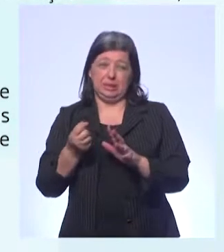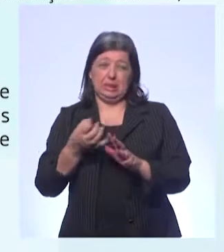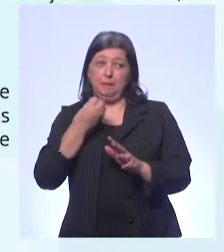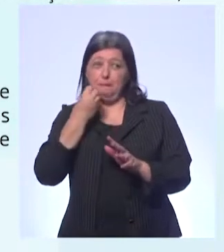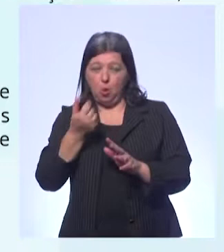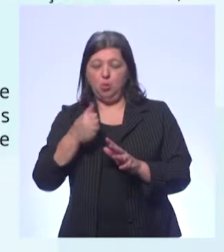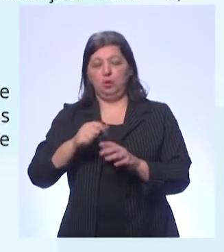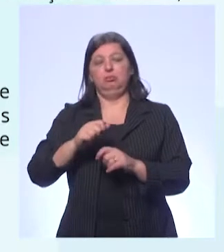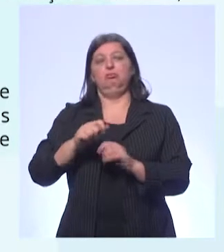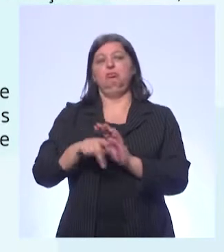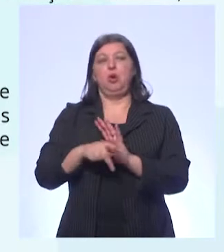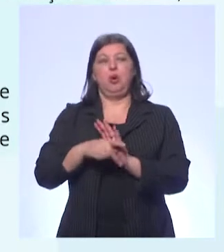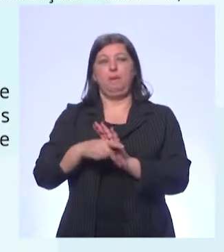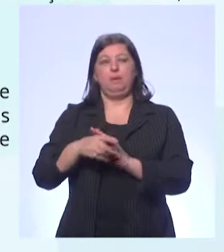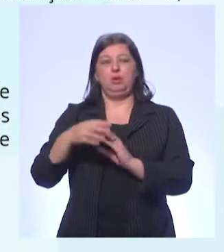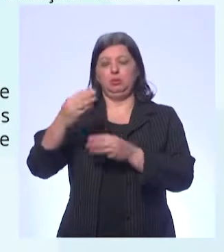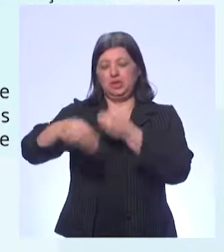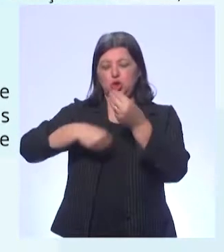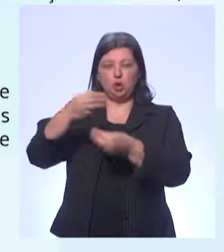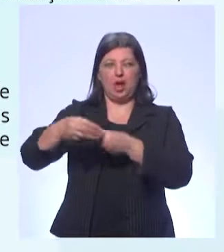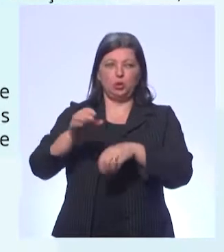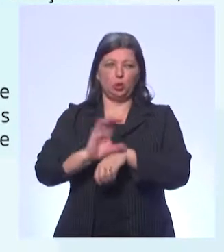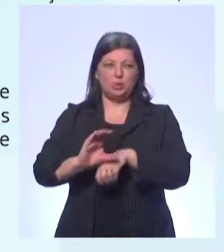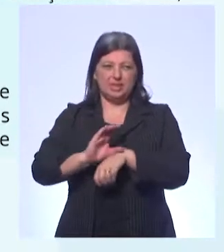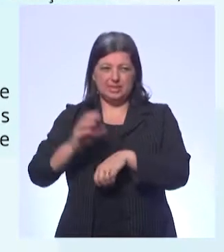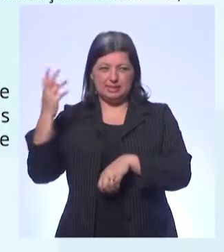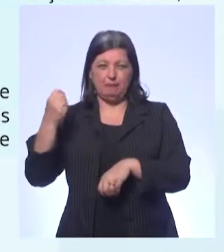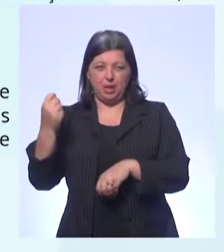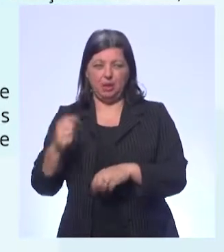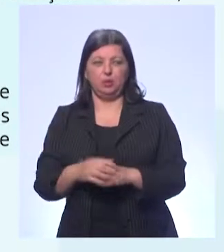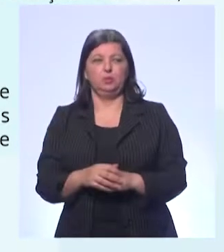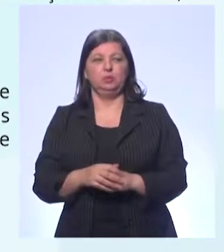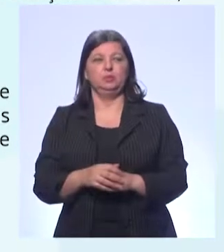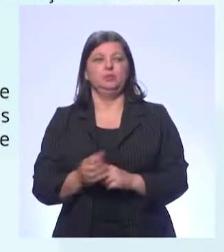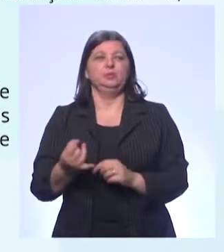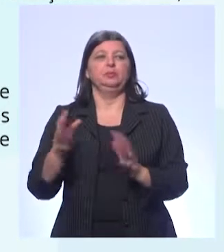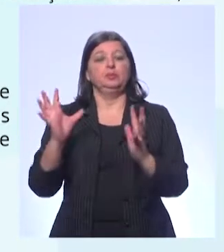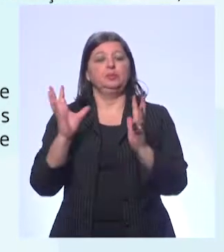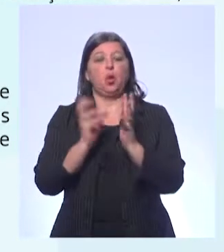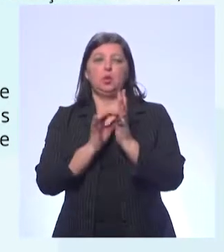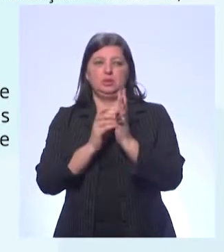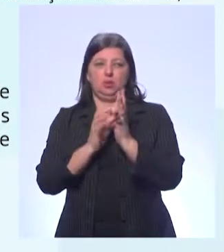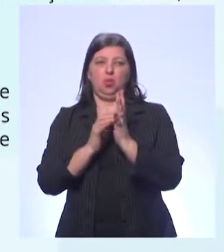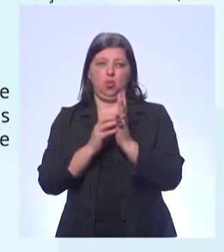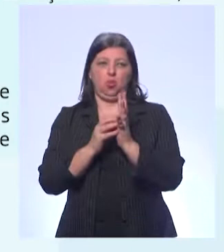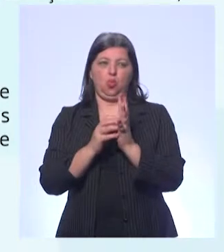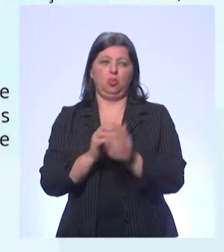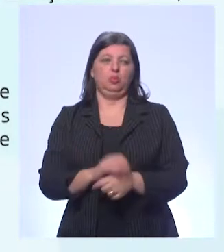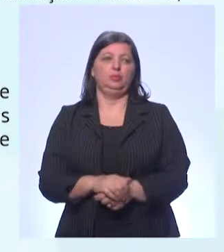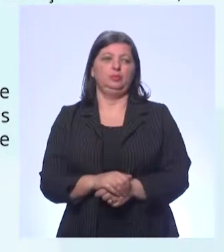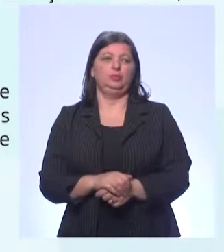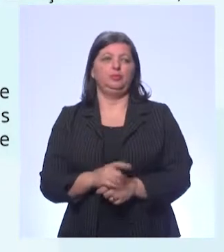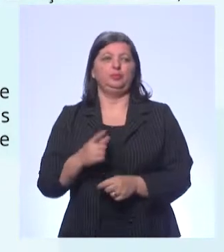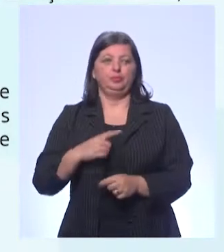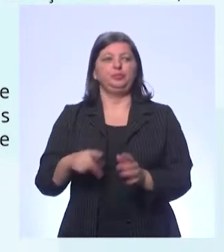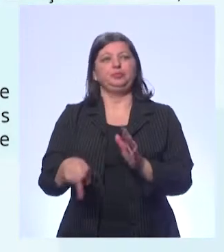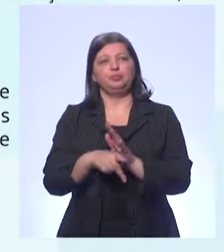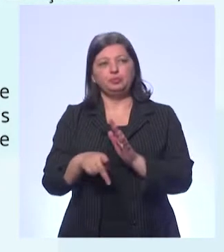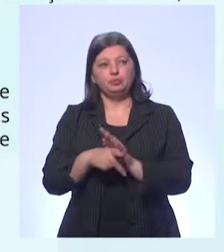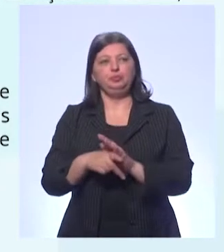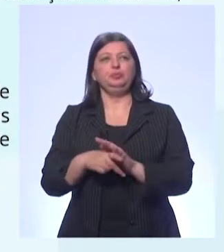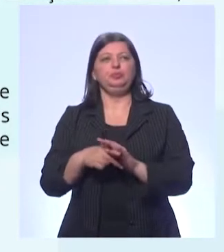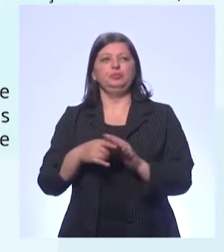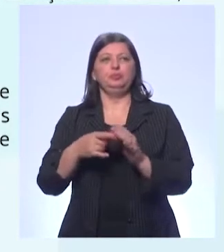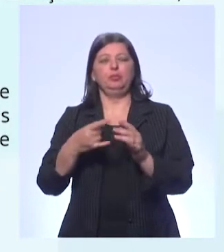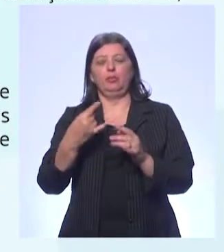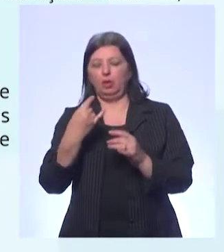ele sai, né? Quando ele não oxidou, ele fica o branco acinzentado. Tem propriedade magnética,